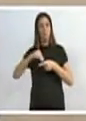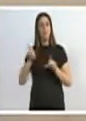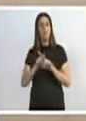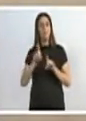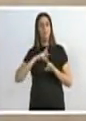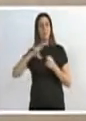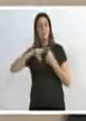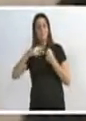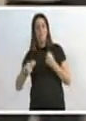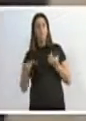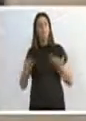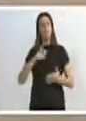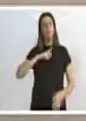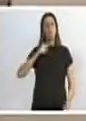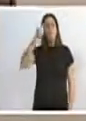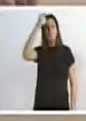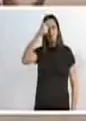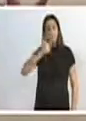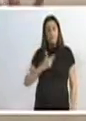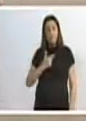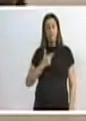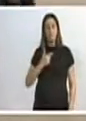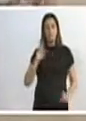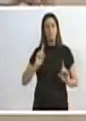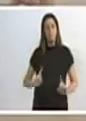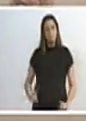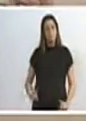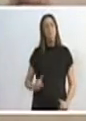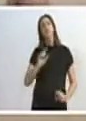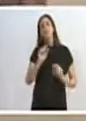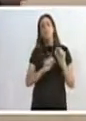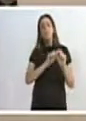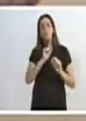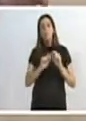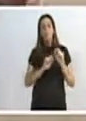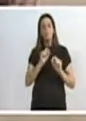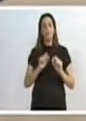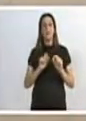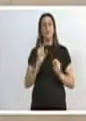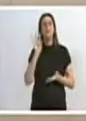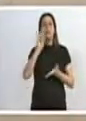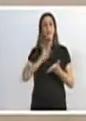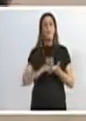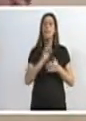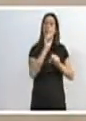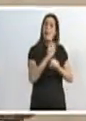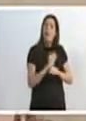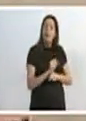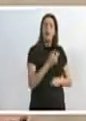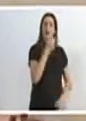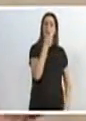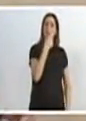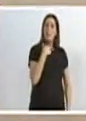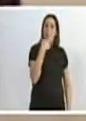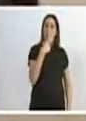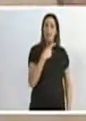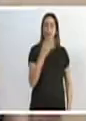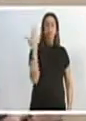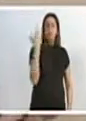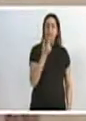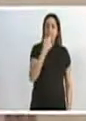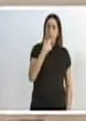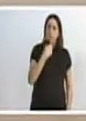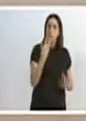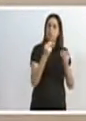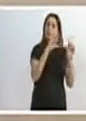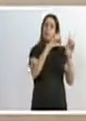crianças para-atletas que inclusive deixaram de tomar uma dosagem grande de remédios por